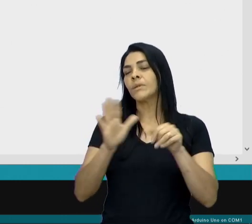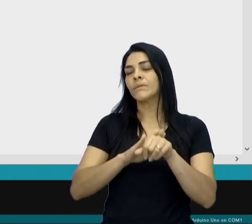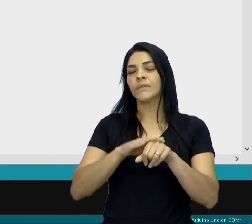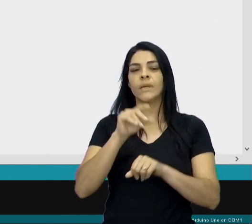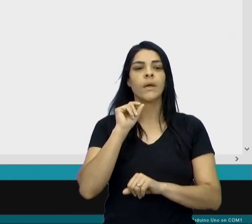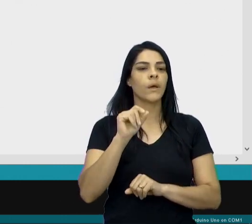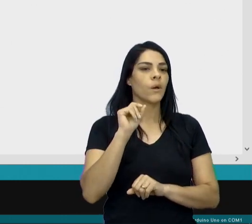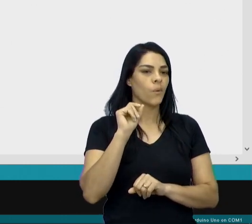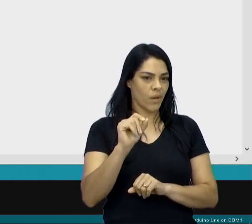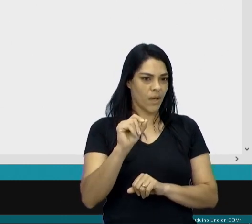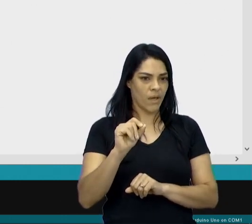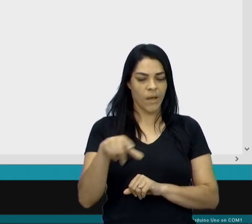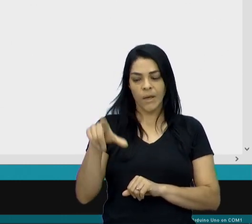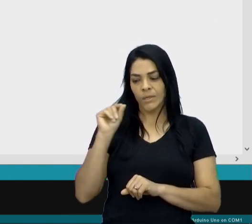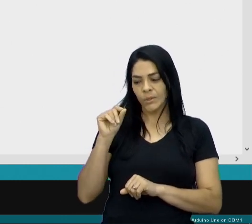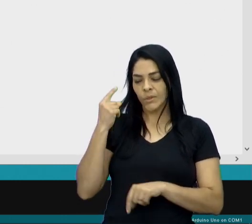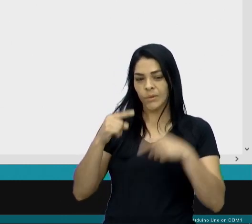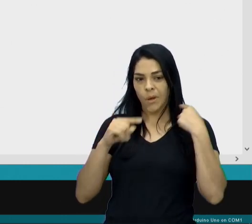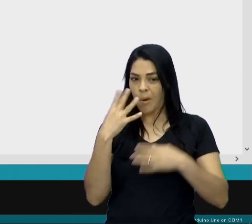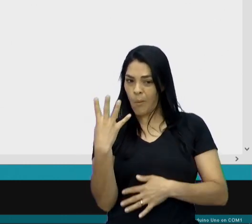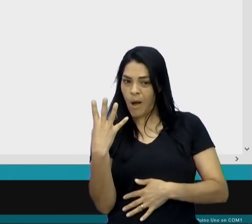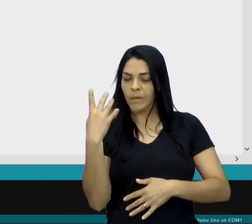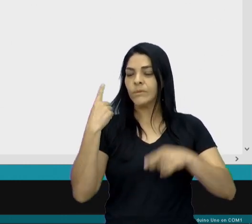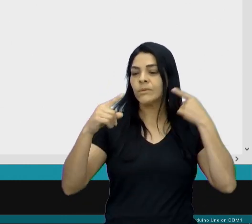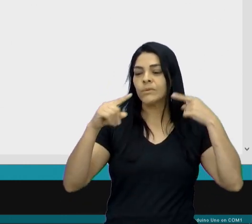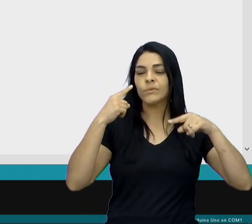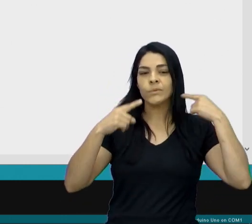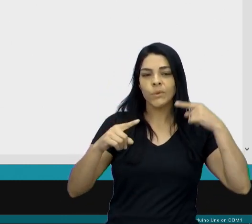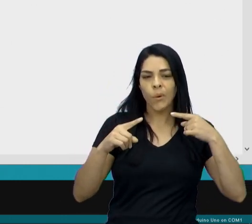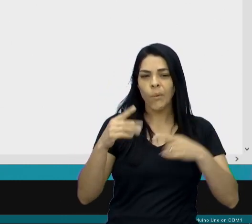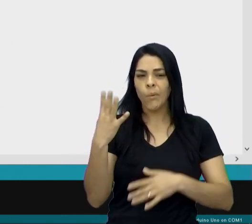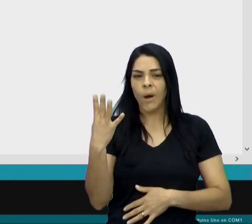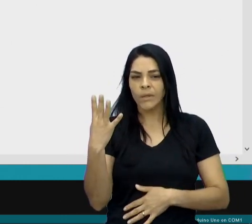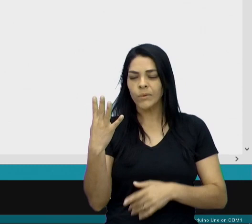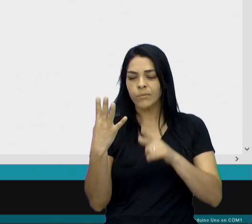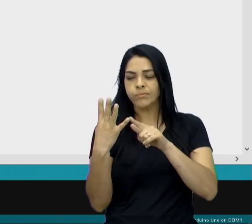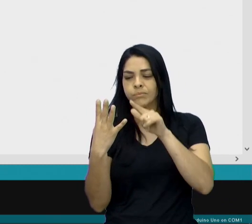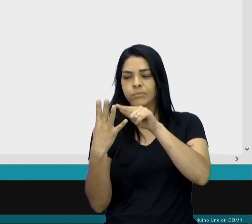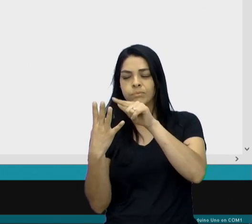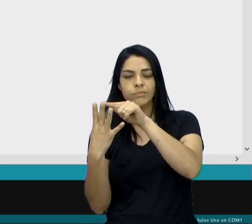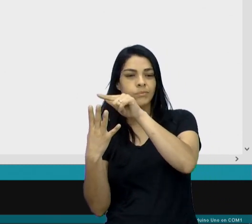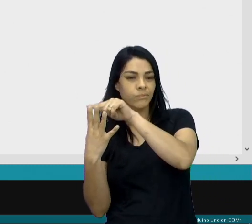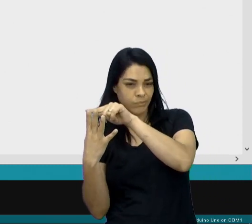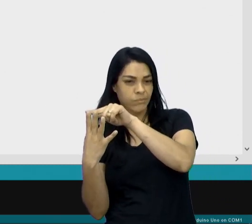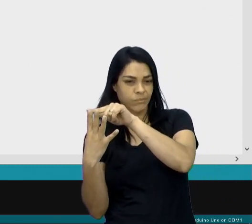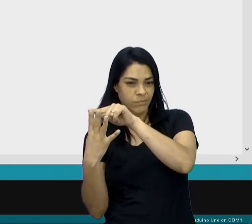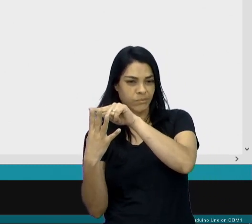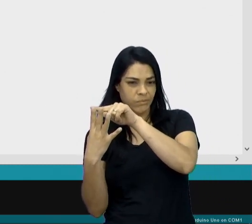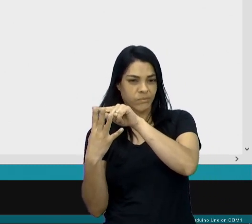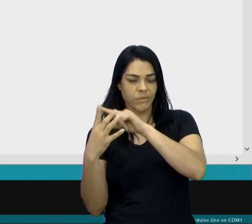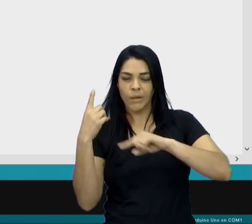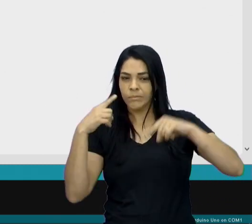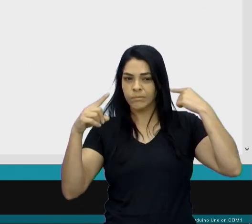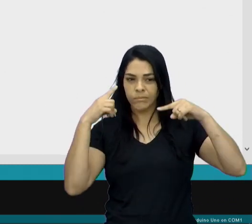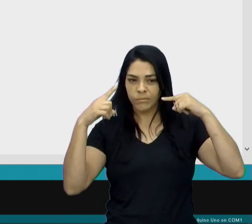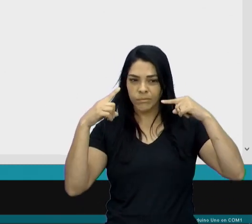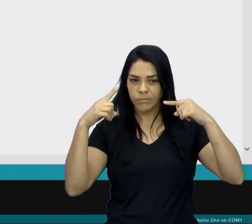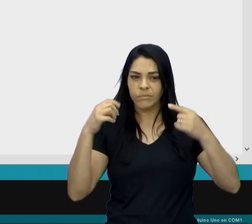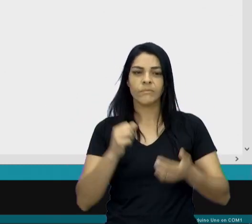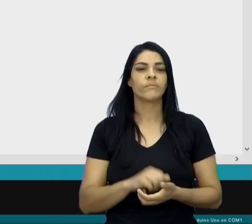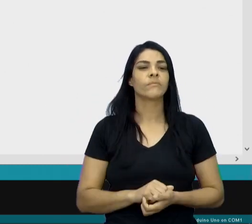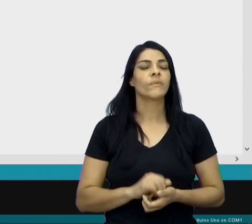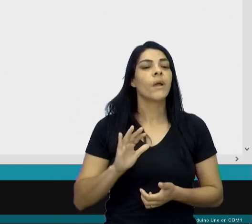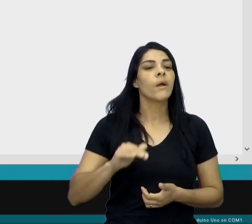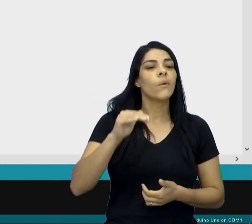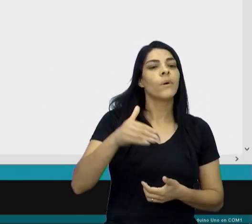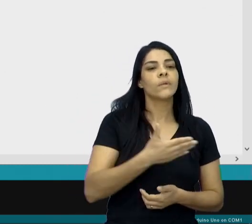os sons. Nós vamos usar quatro sons e estes sons serão salvos naquela campainha ou no buzzer. Este Quando a